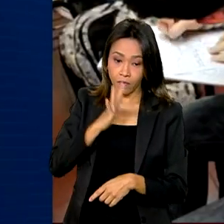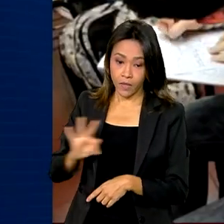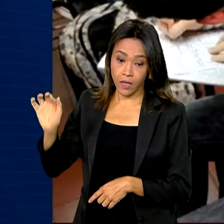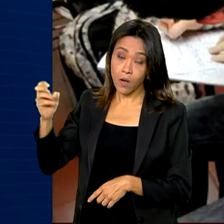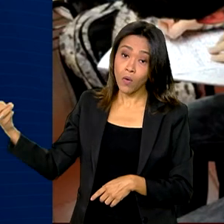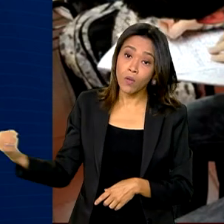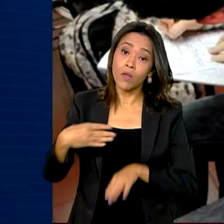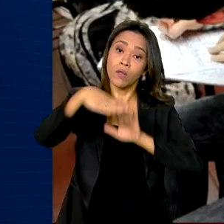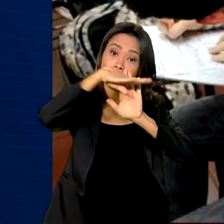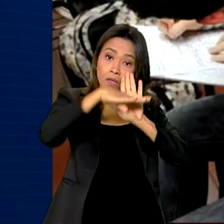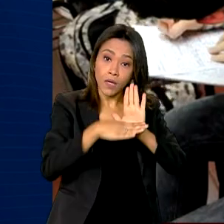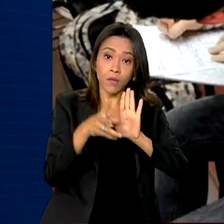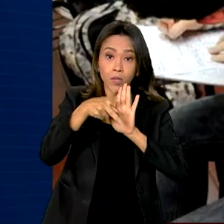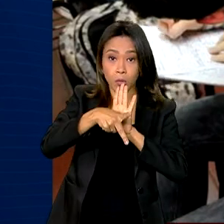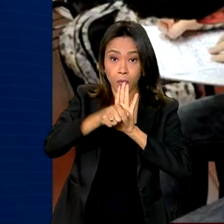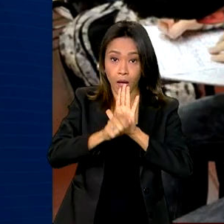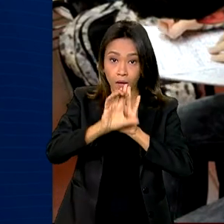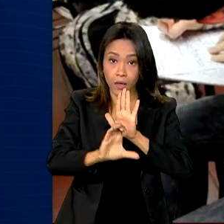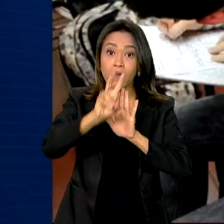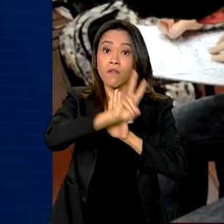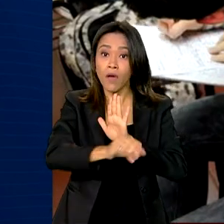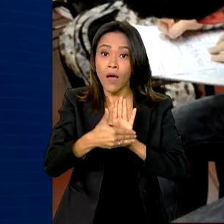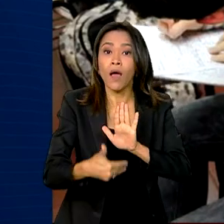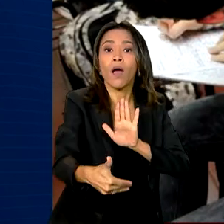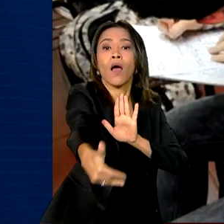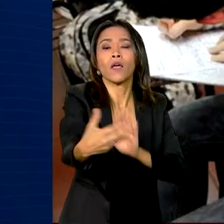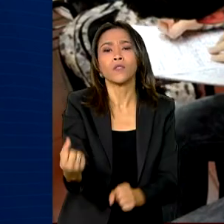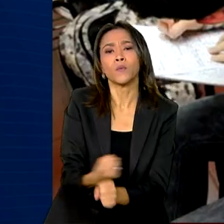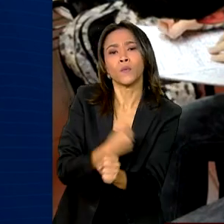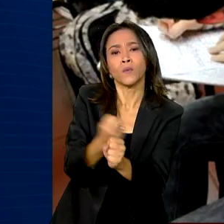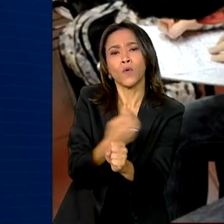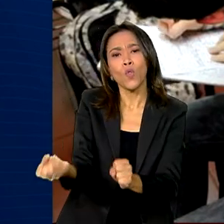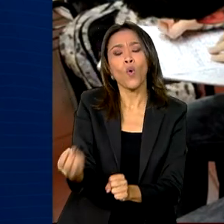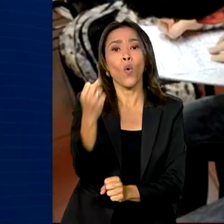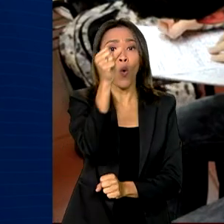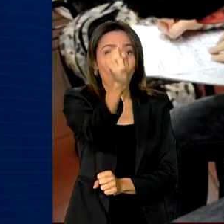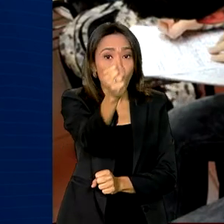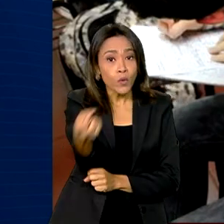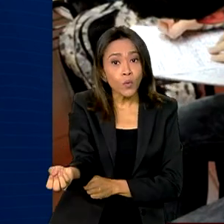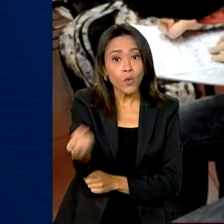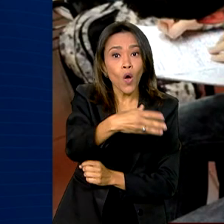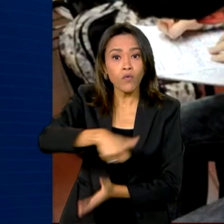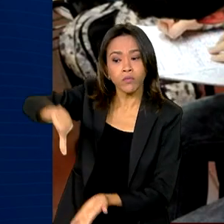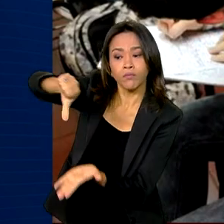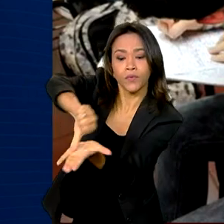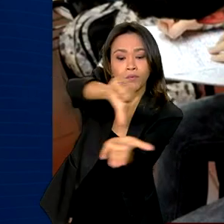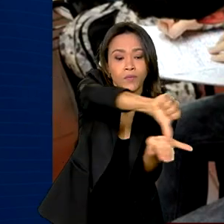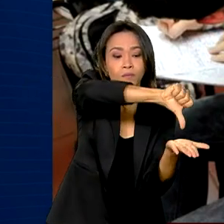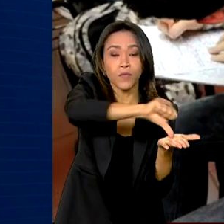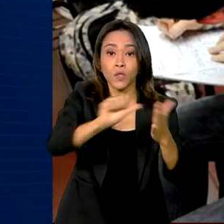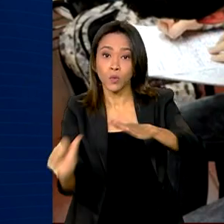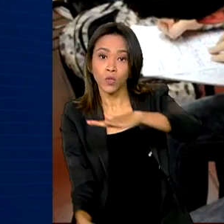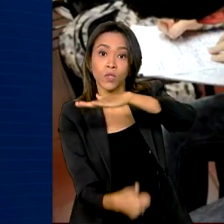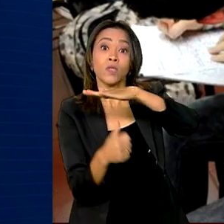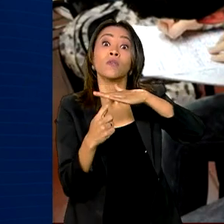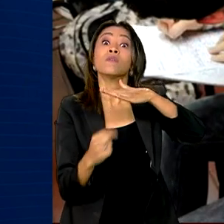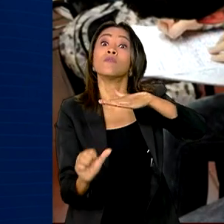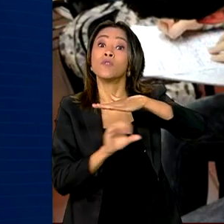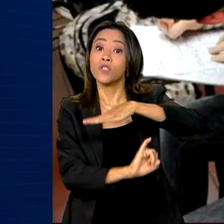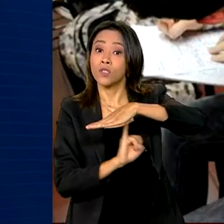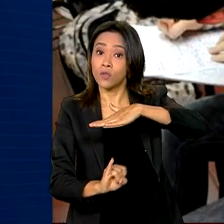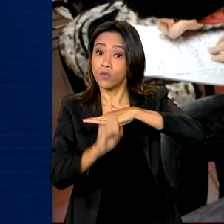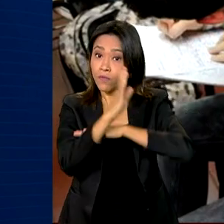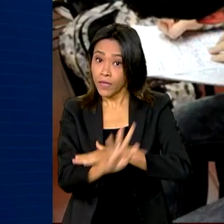PAC, vai investir na construção de 8 novos campi do Instituto Federal, de mais um campus